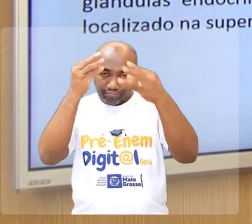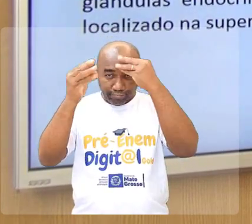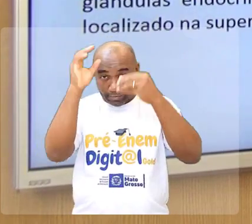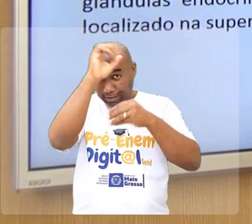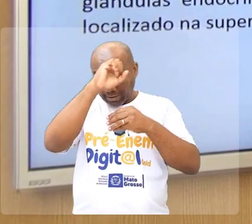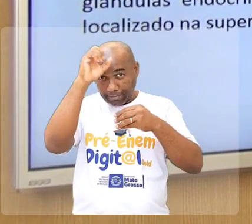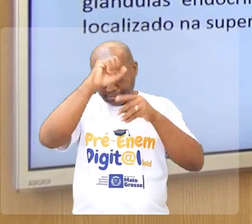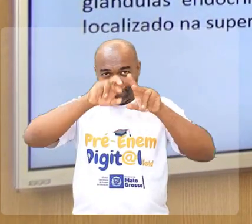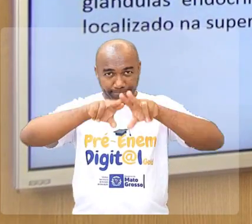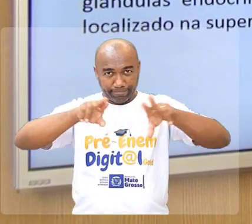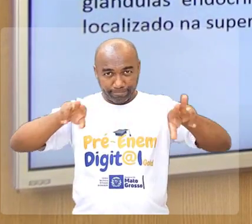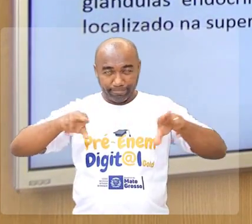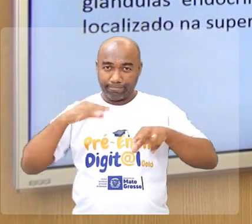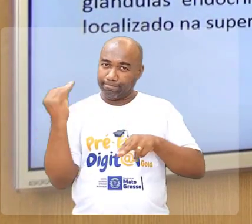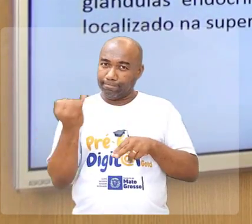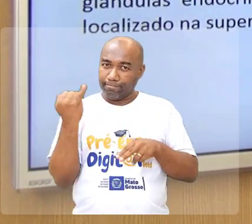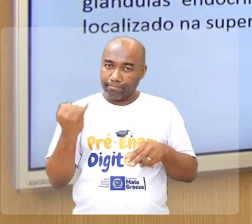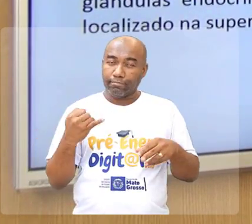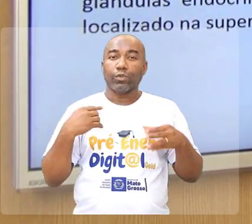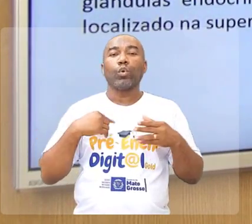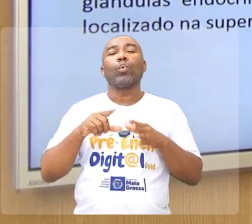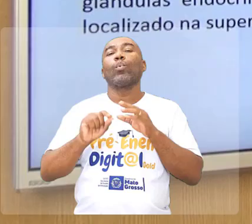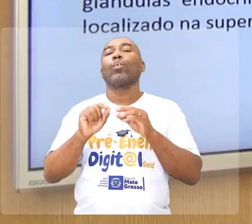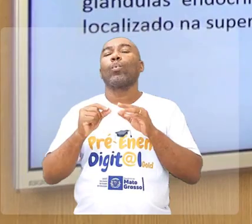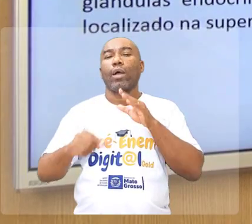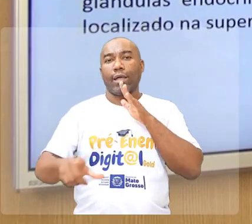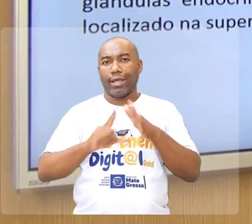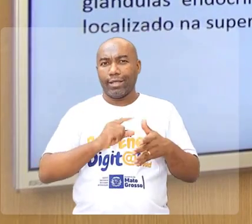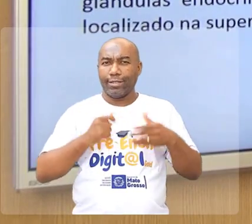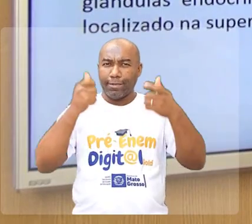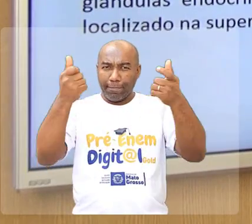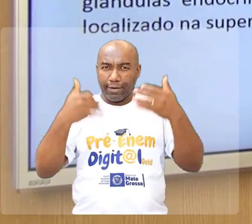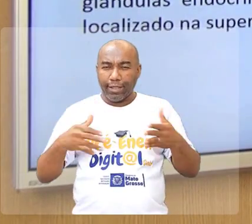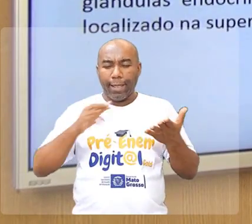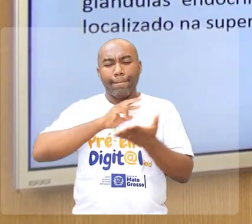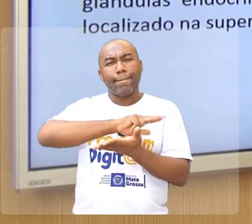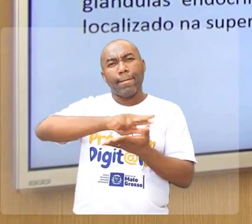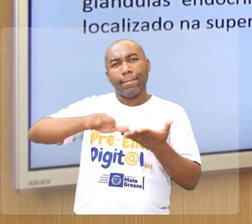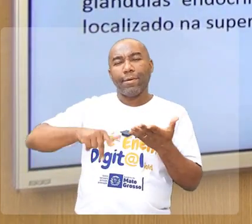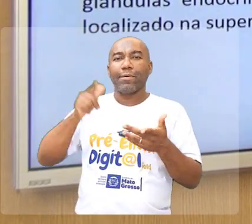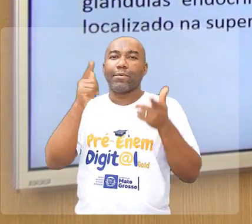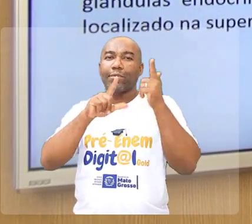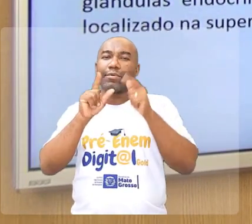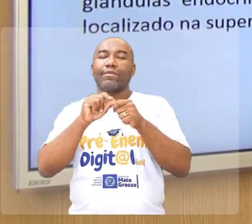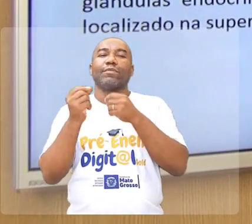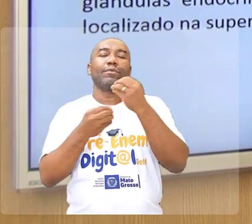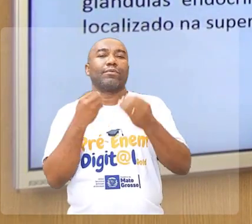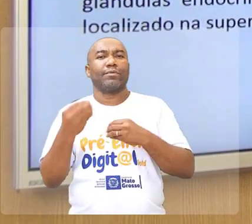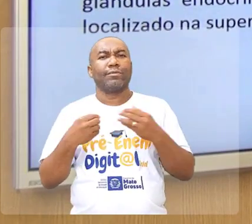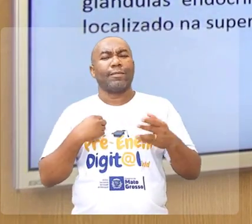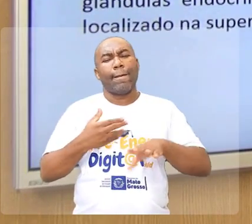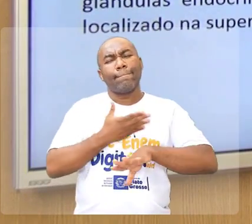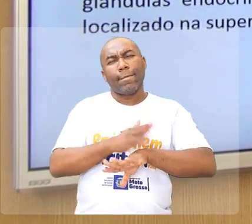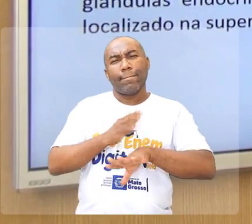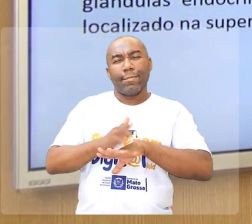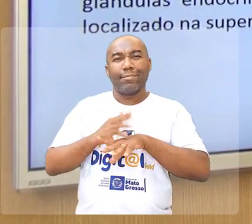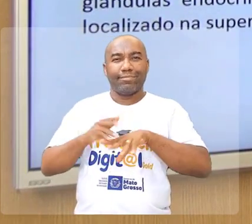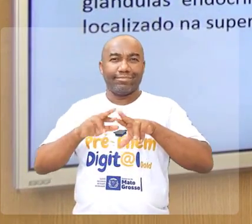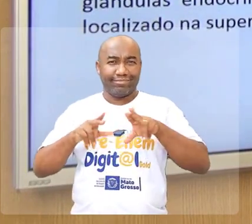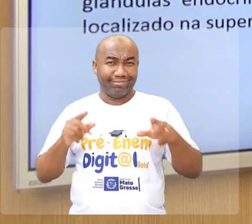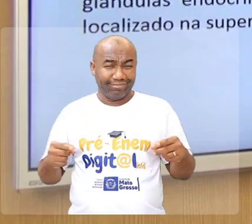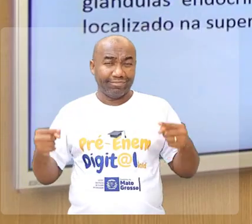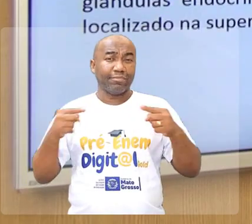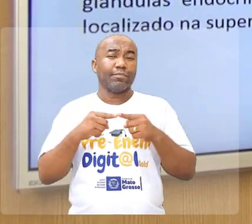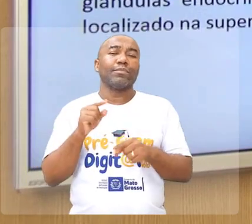informações mais importantes, eu selecionei aquelas glândulas e suas respectivas variações